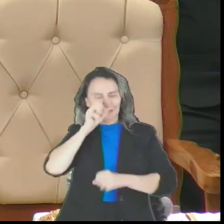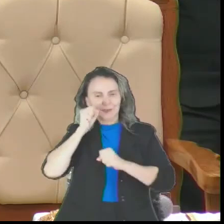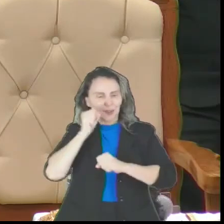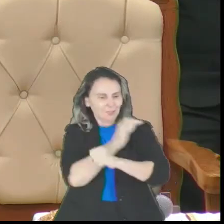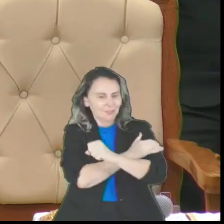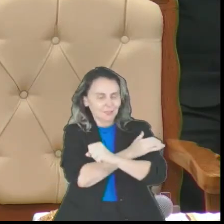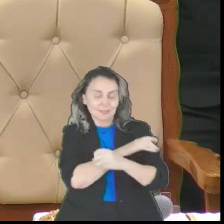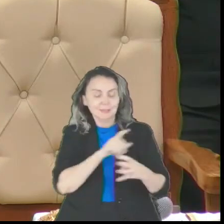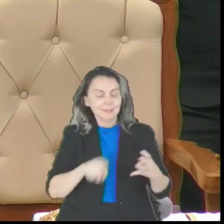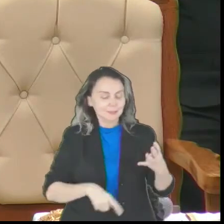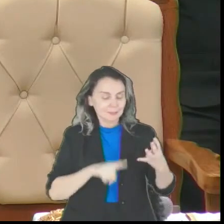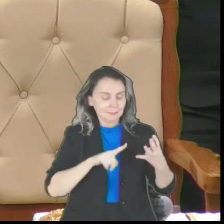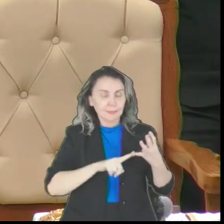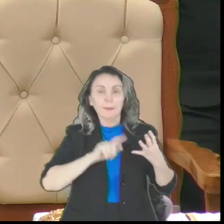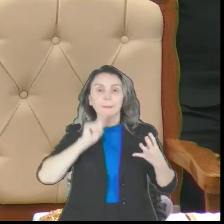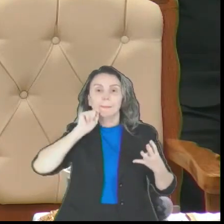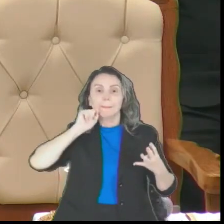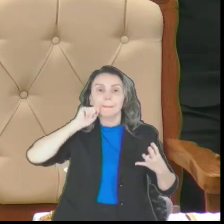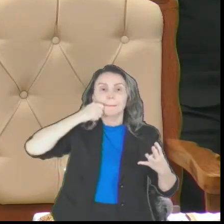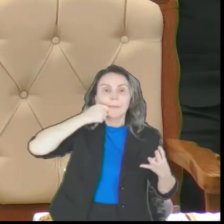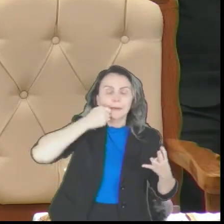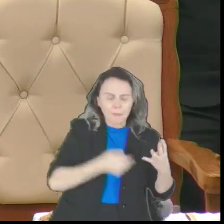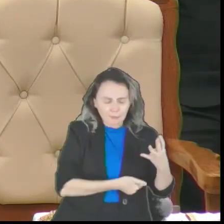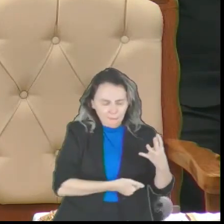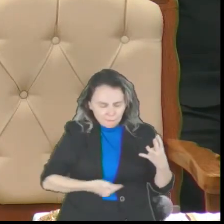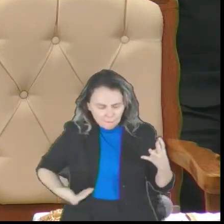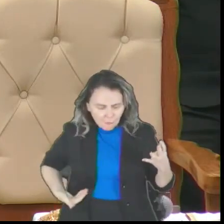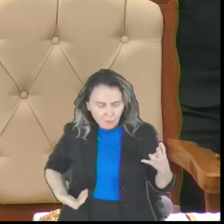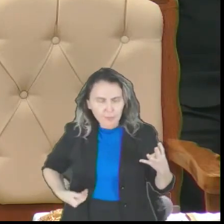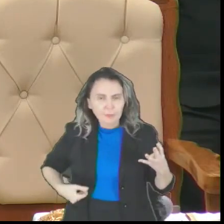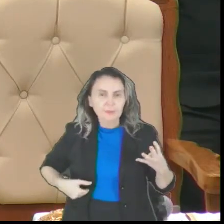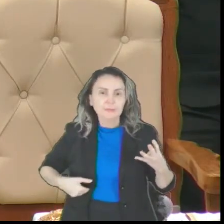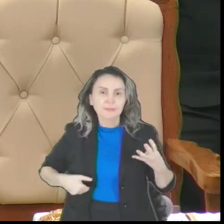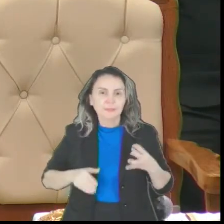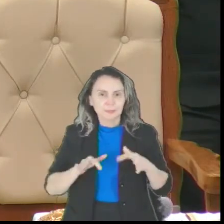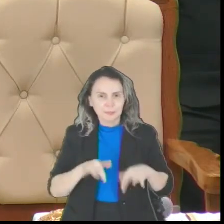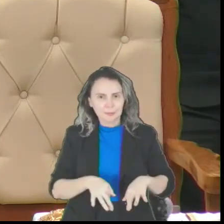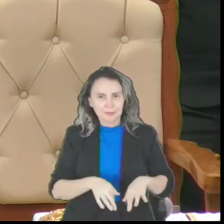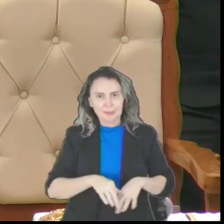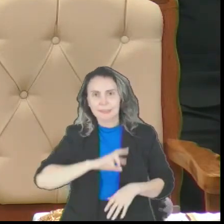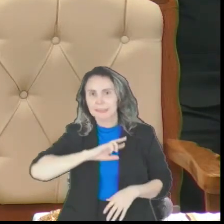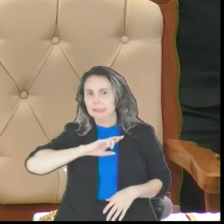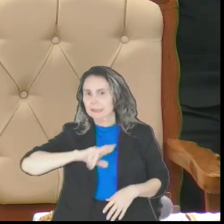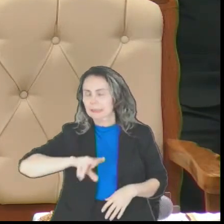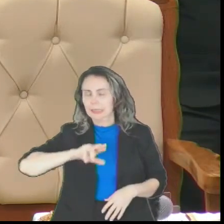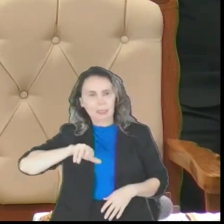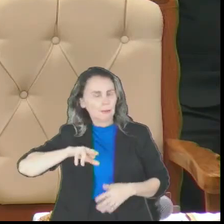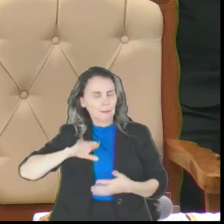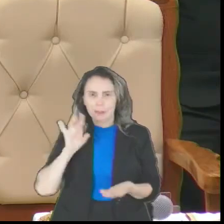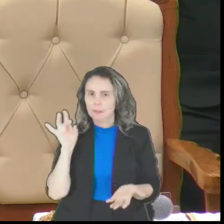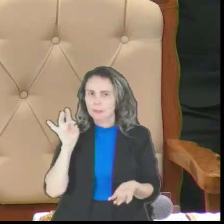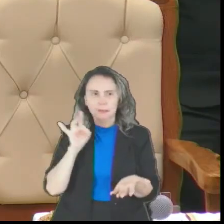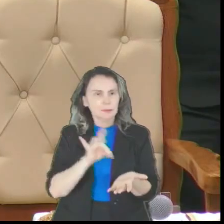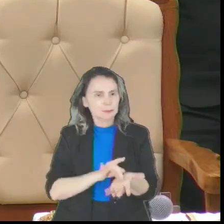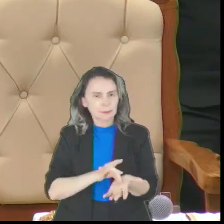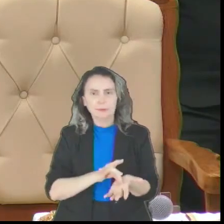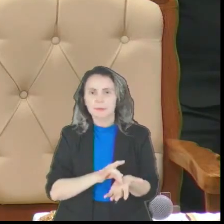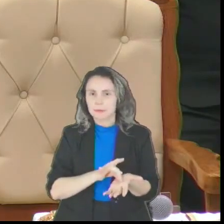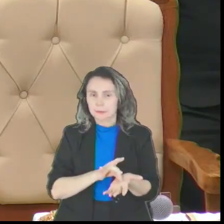pão para saciar a fome. O pão aí não é o pão como nós conhecemos, o pão francês. O pão aqui é